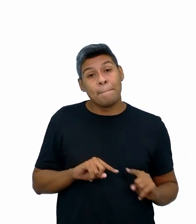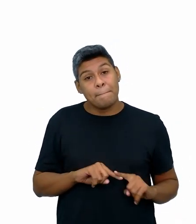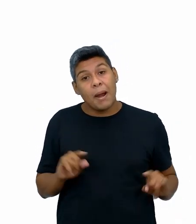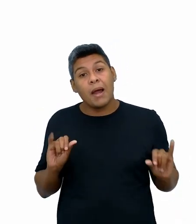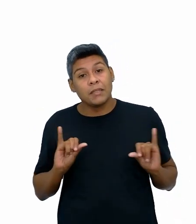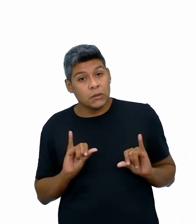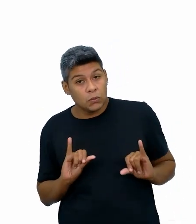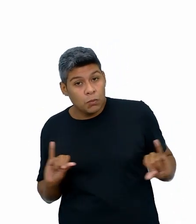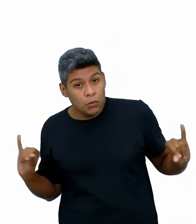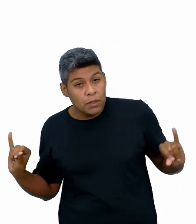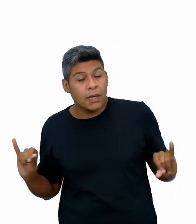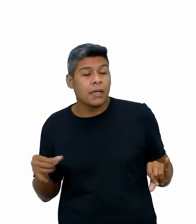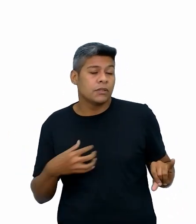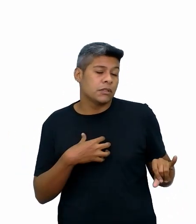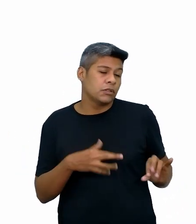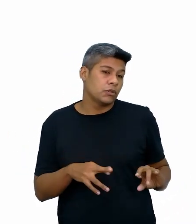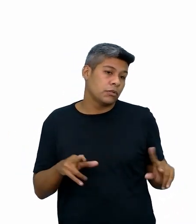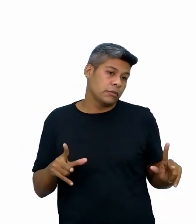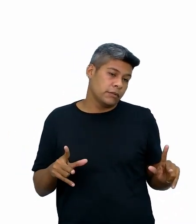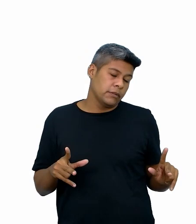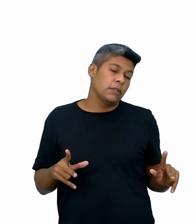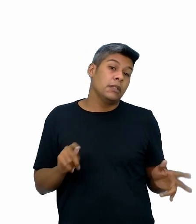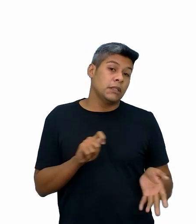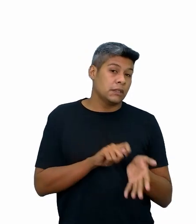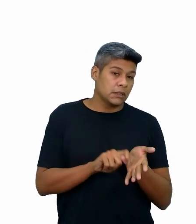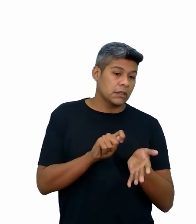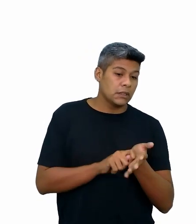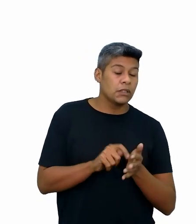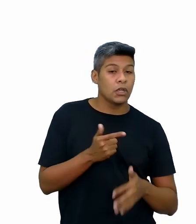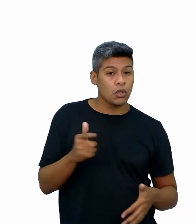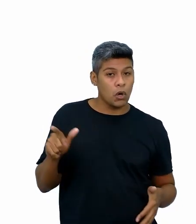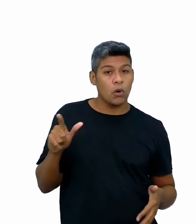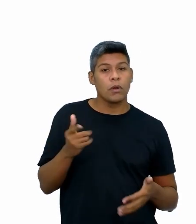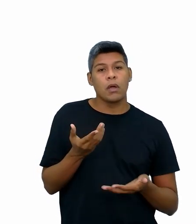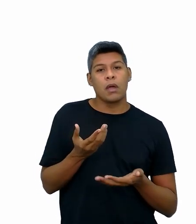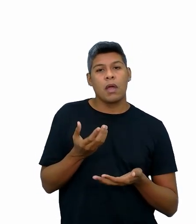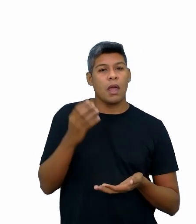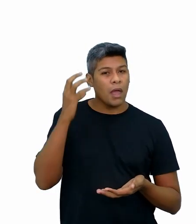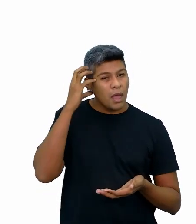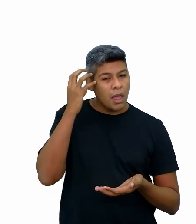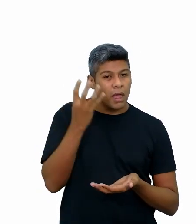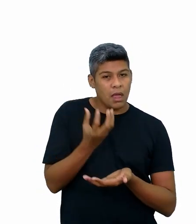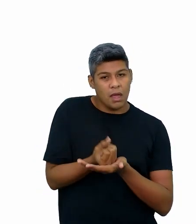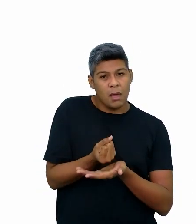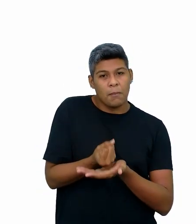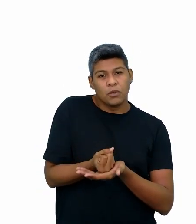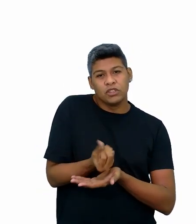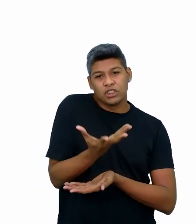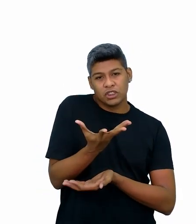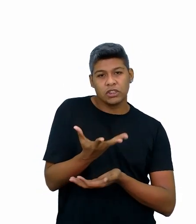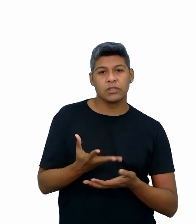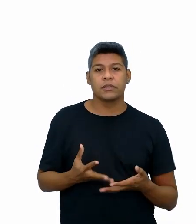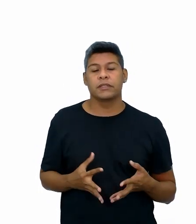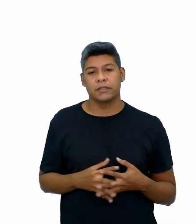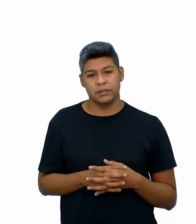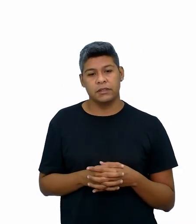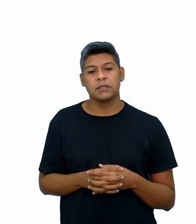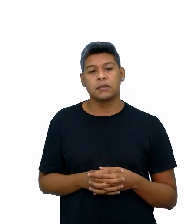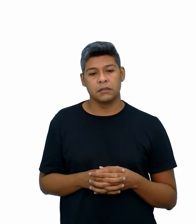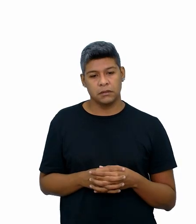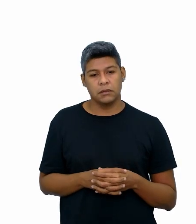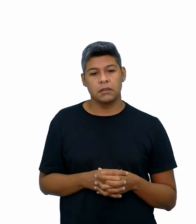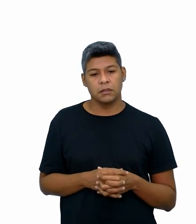veículos diferentes, né? Uma em forma de texto escrito e a outra em forma de áudio, em forma de podcast.